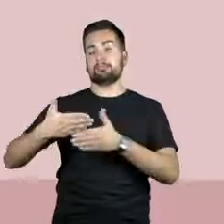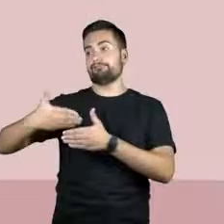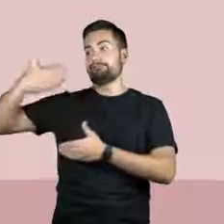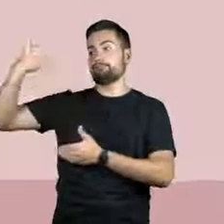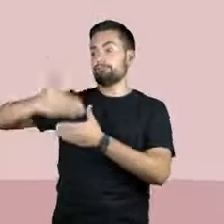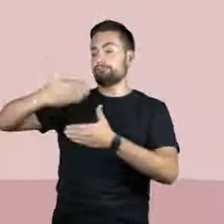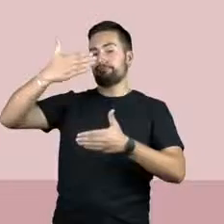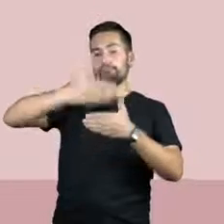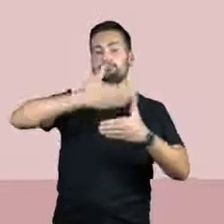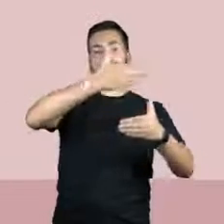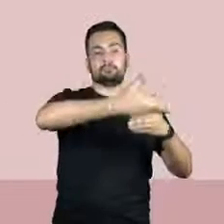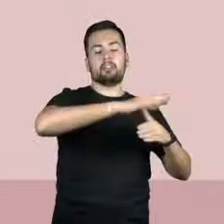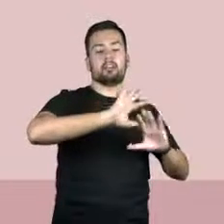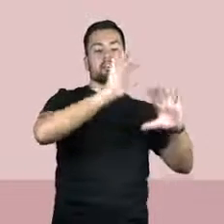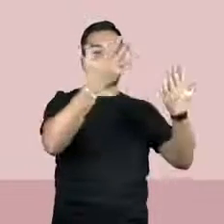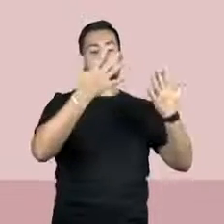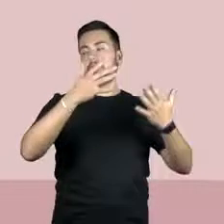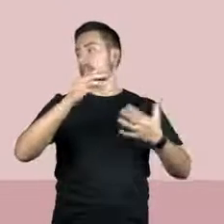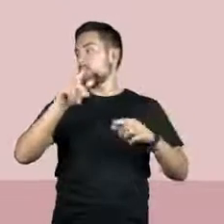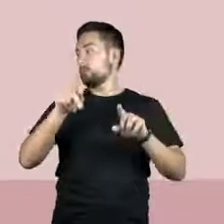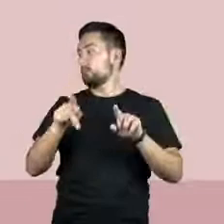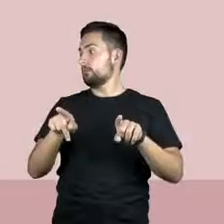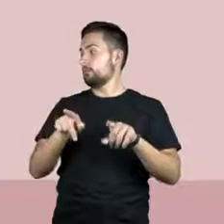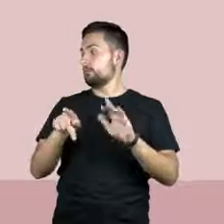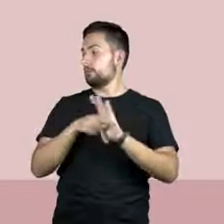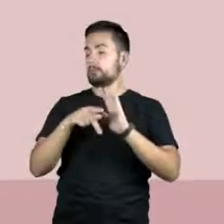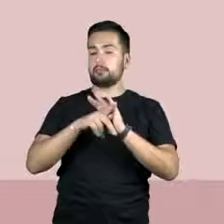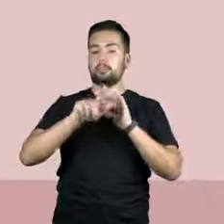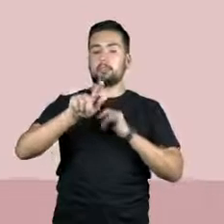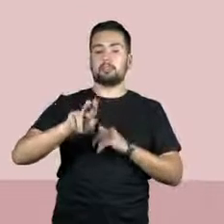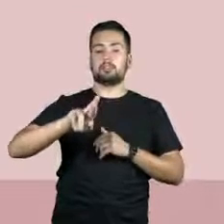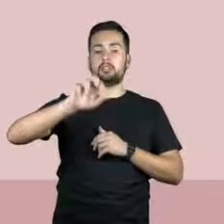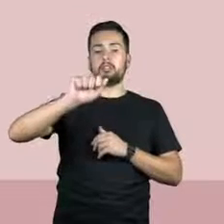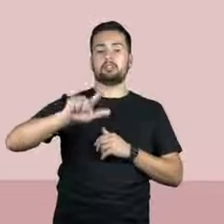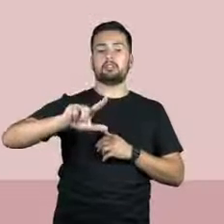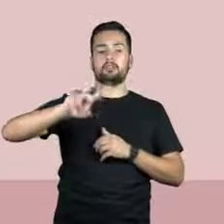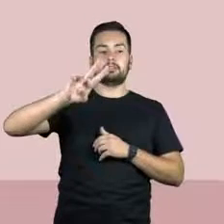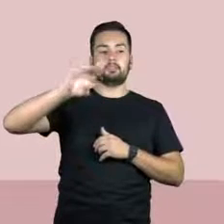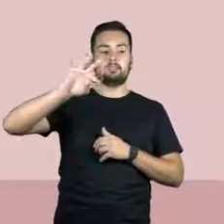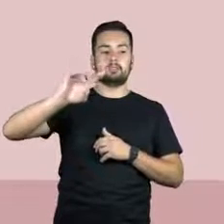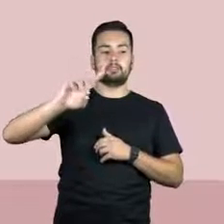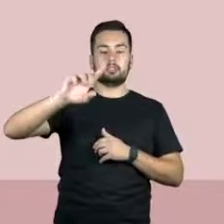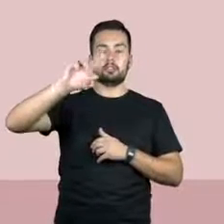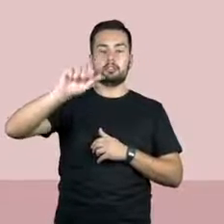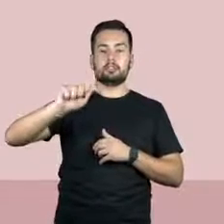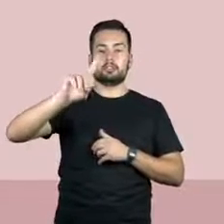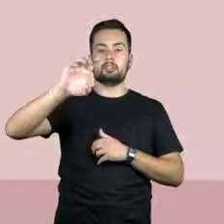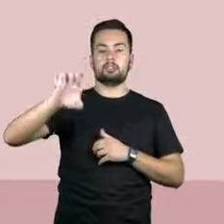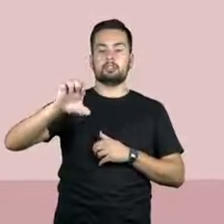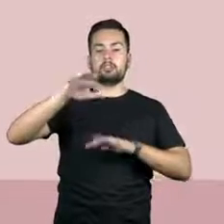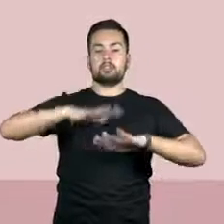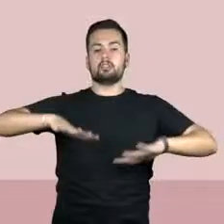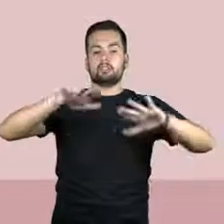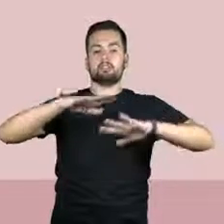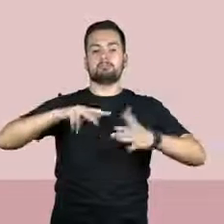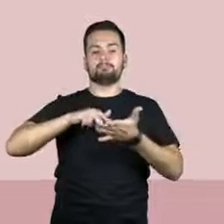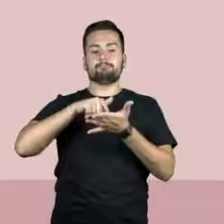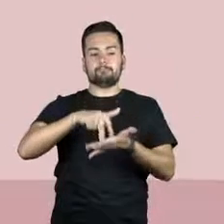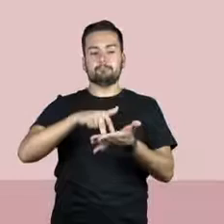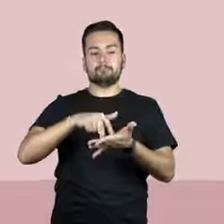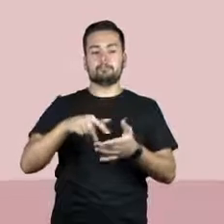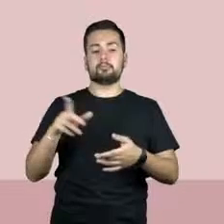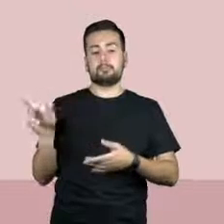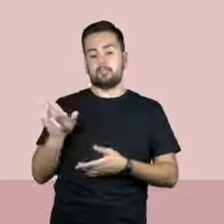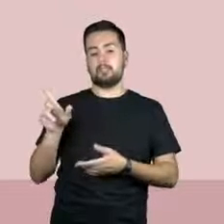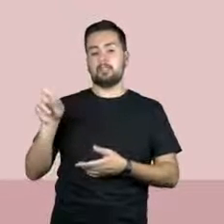Tá? Muros de gravidade, né, que tendem a auxiliar na estabilização do terreno. Esse caso aqui é um muro de gravidade. Esse